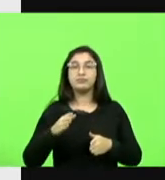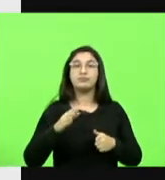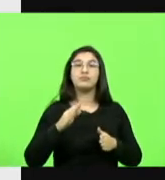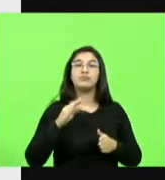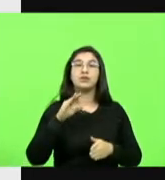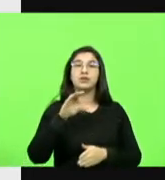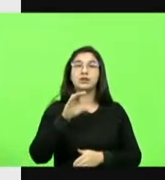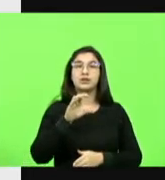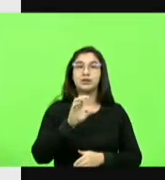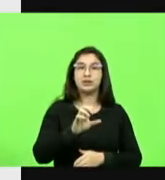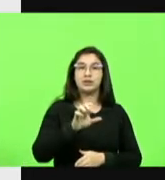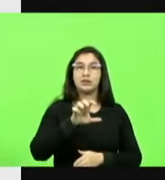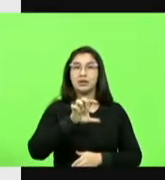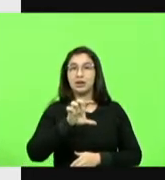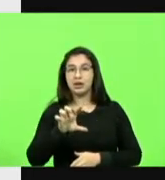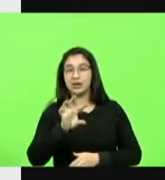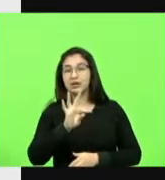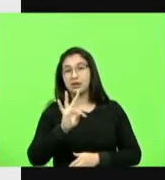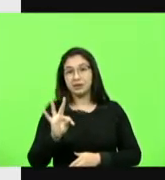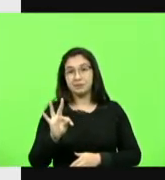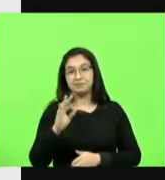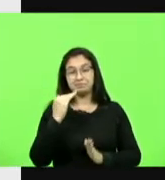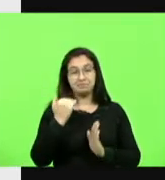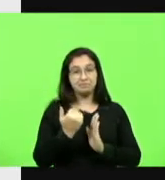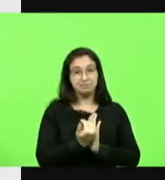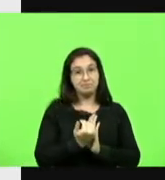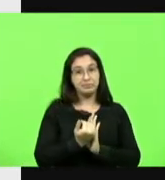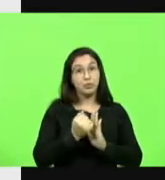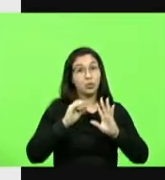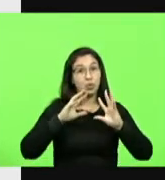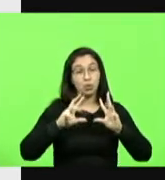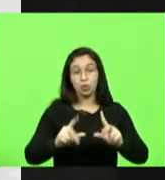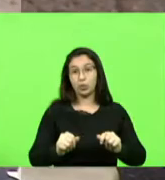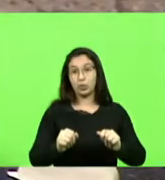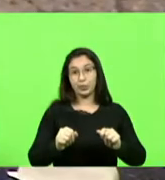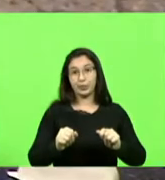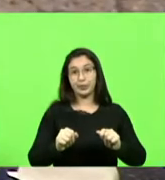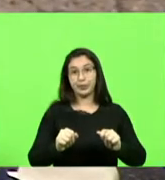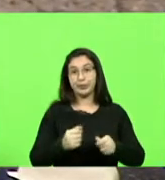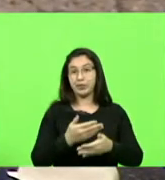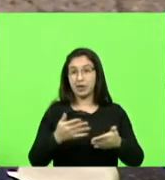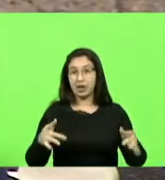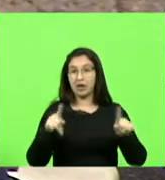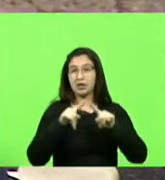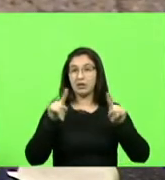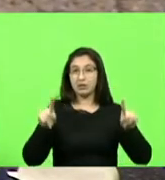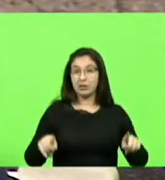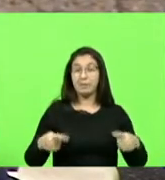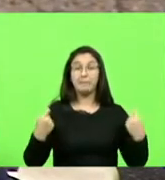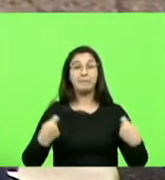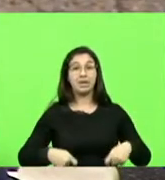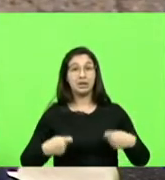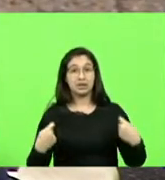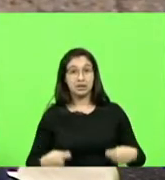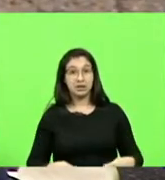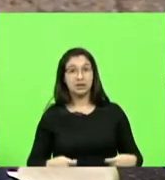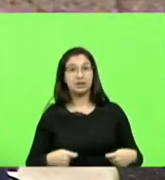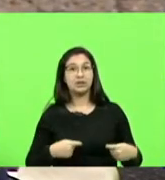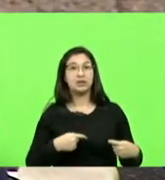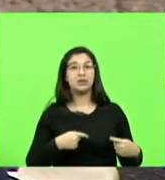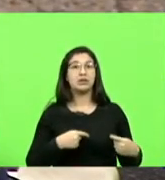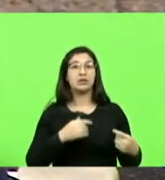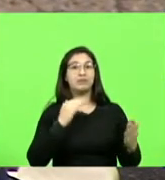das leis do trabalho, a CLT. Então, todos os funcionários precisam estar de acordo com a